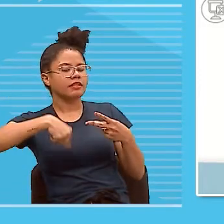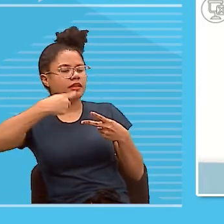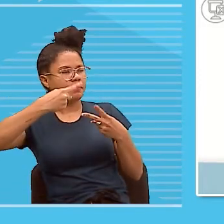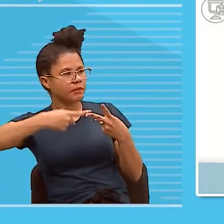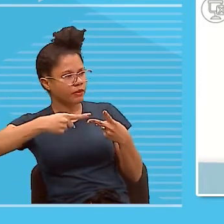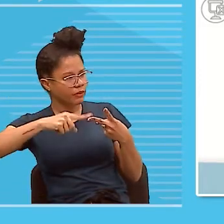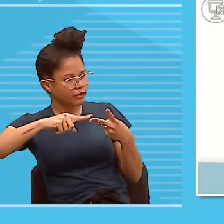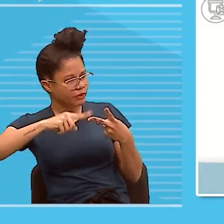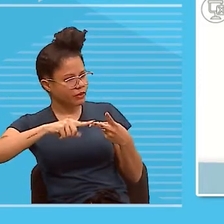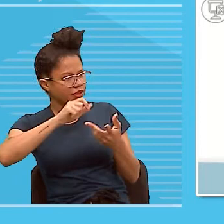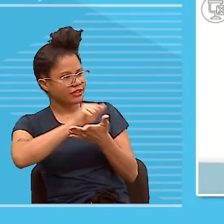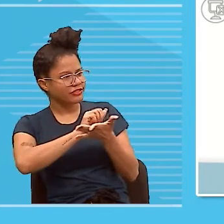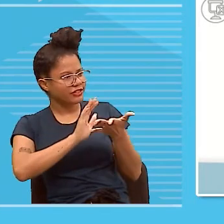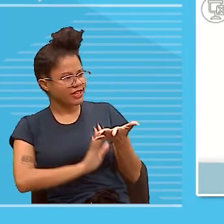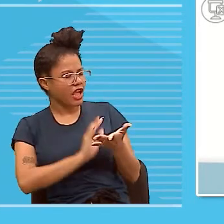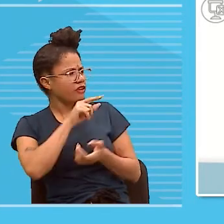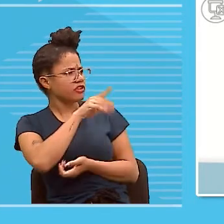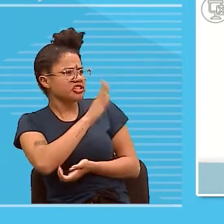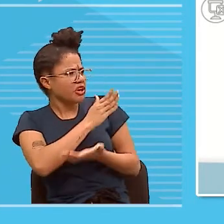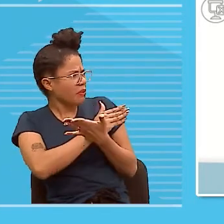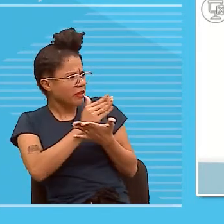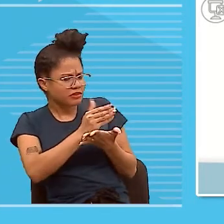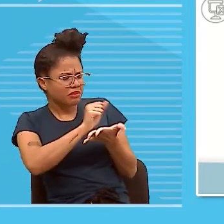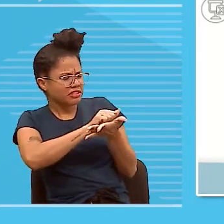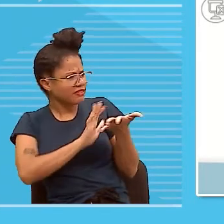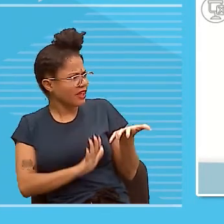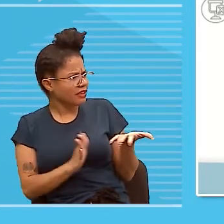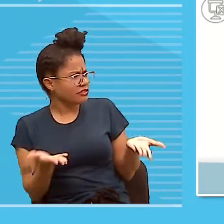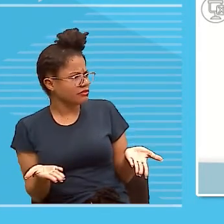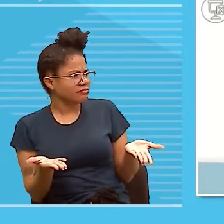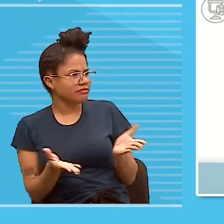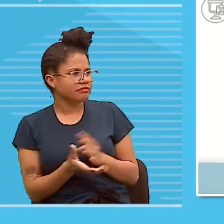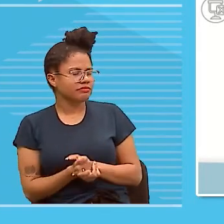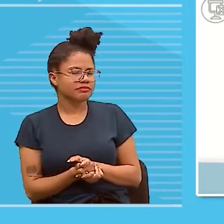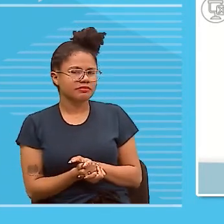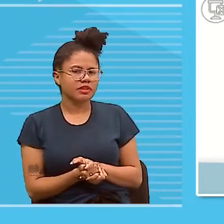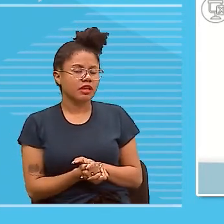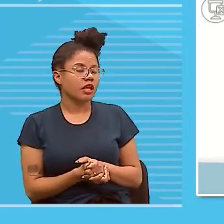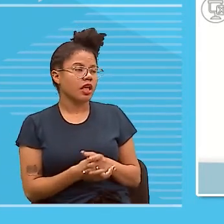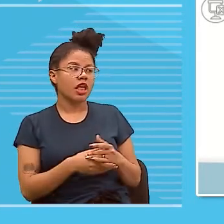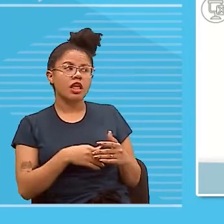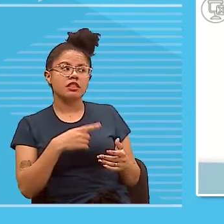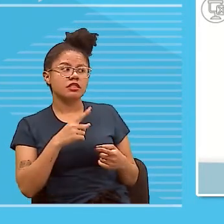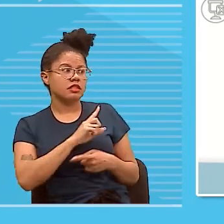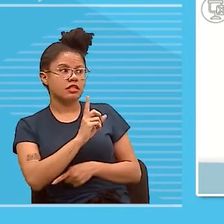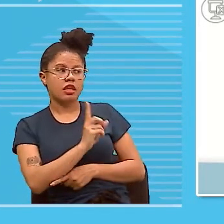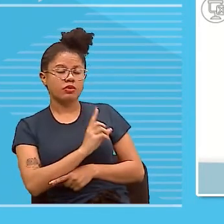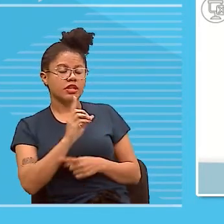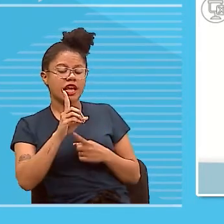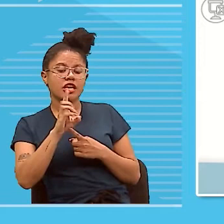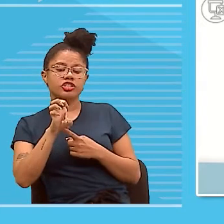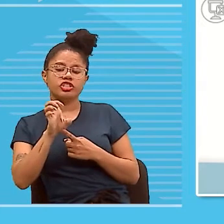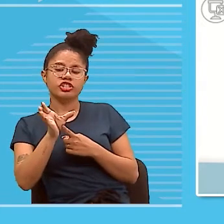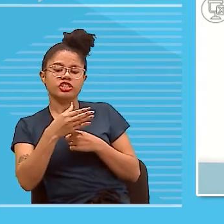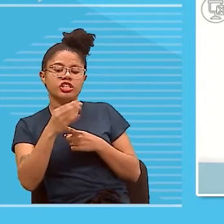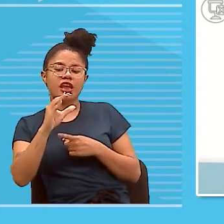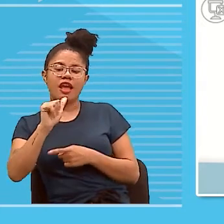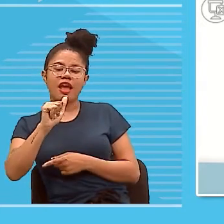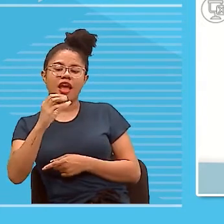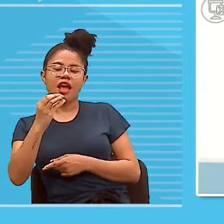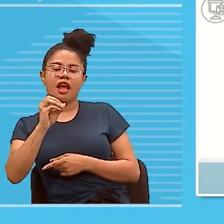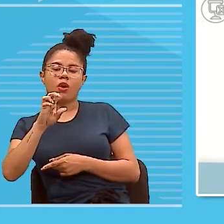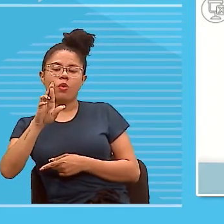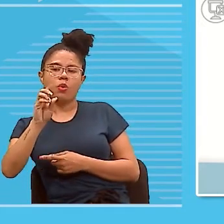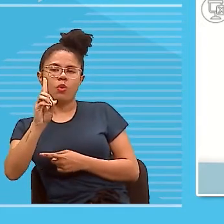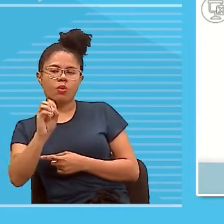as questões e o senhor fez foi começar com questões não está de acordo com o que nós combinamos